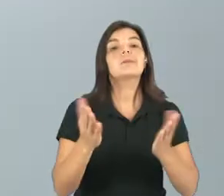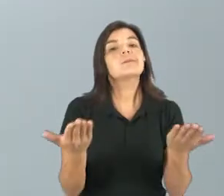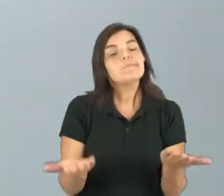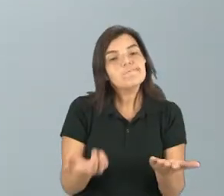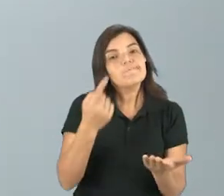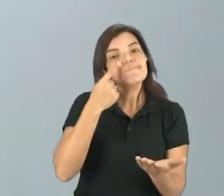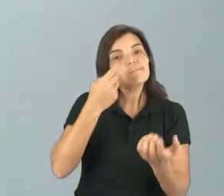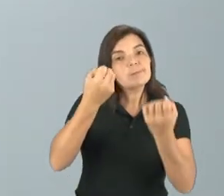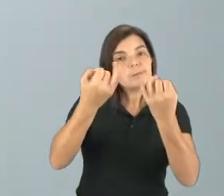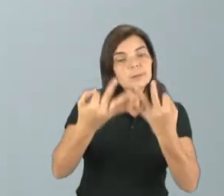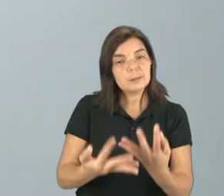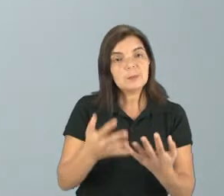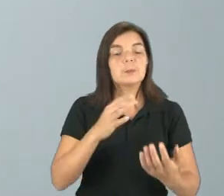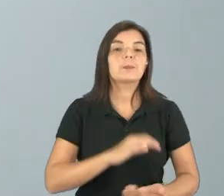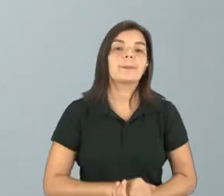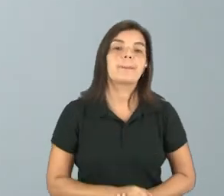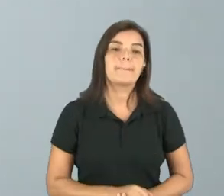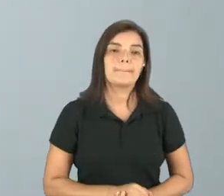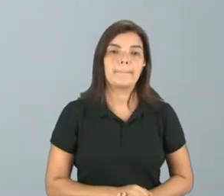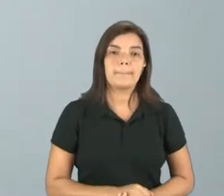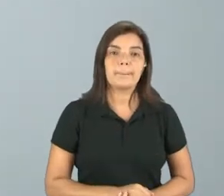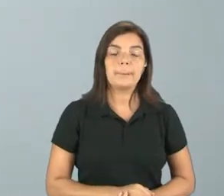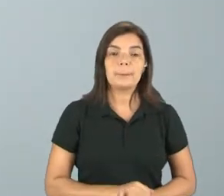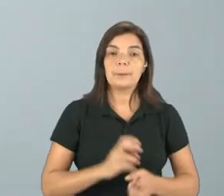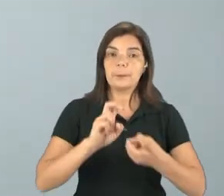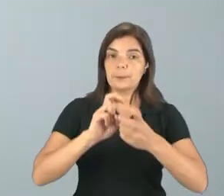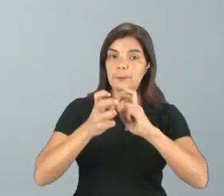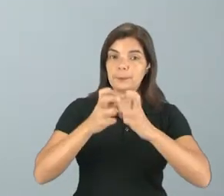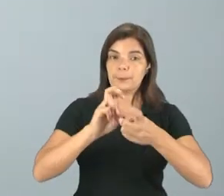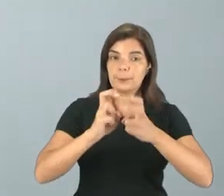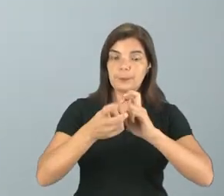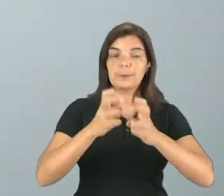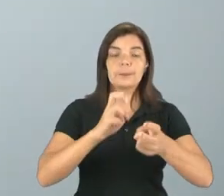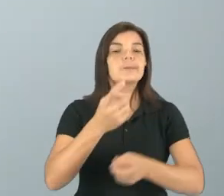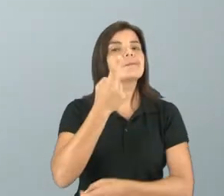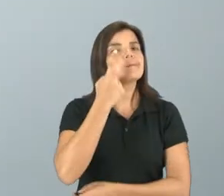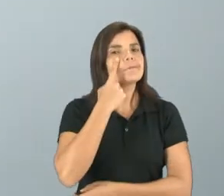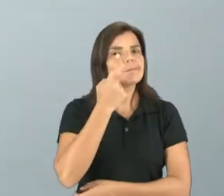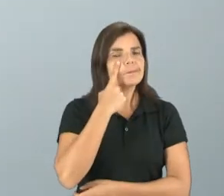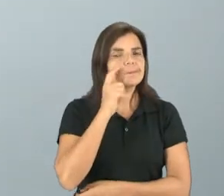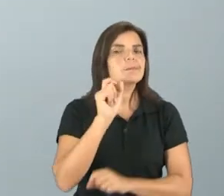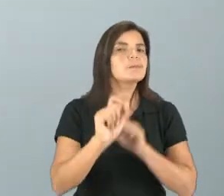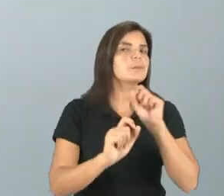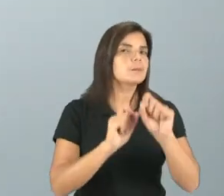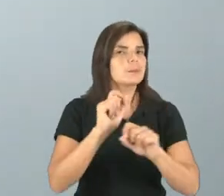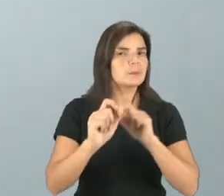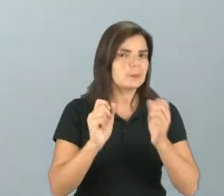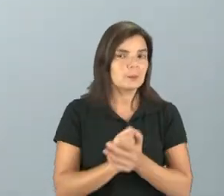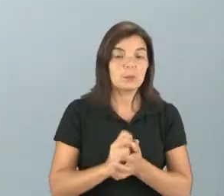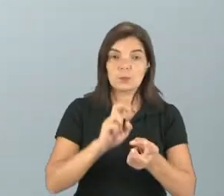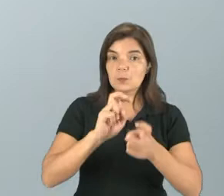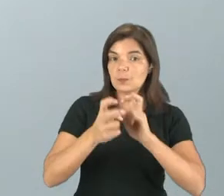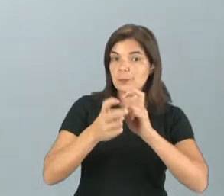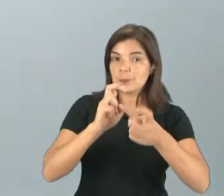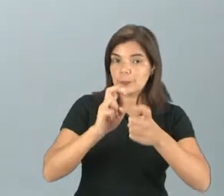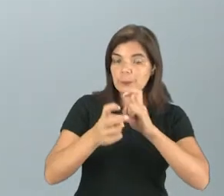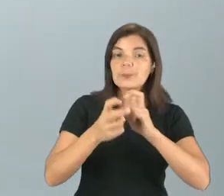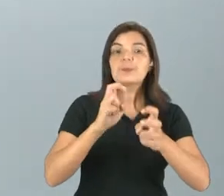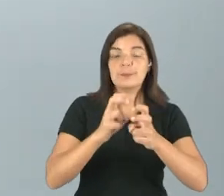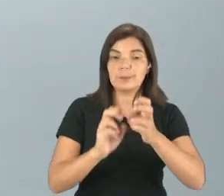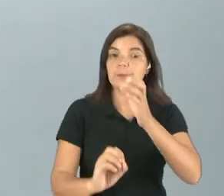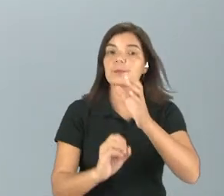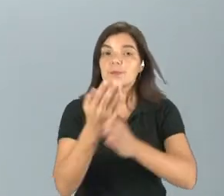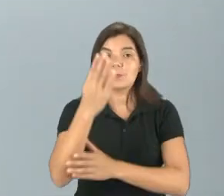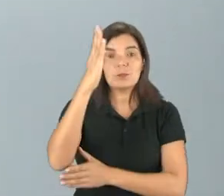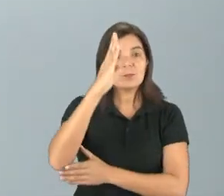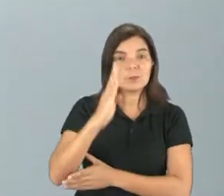Então, quando a gente fala sobre a capoeira, a gente remete muito à capoeira como se ela fosse